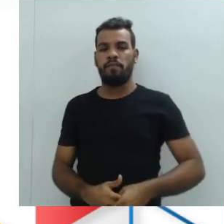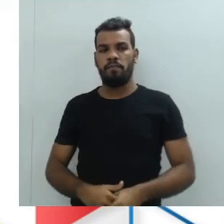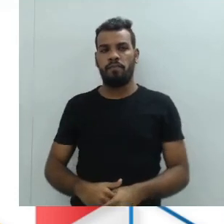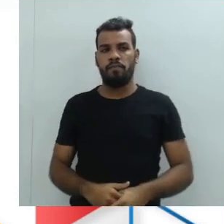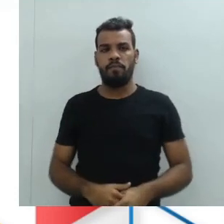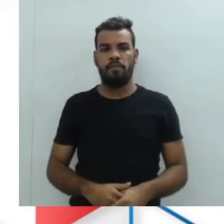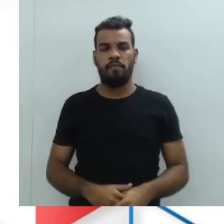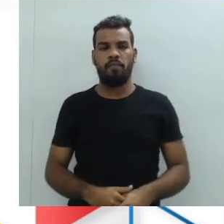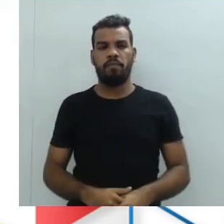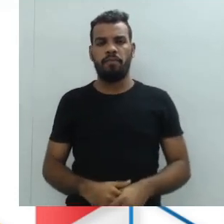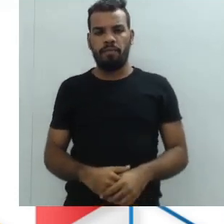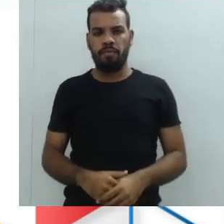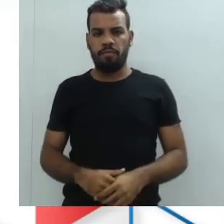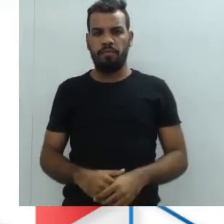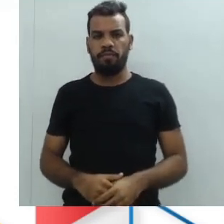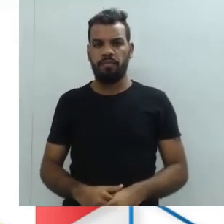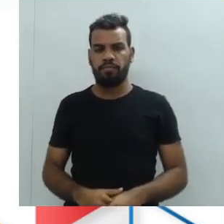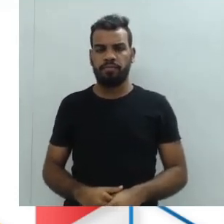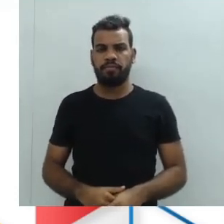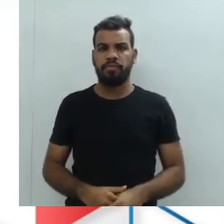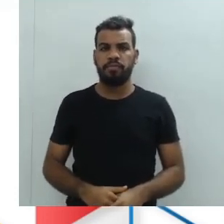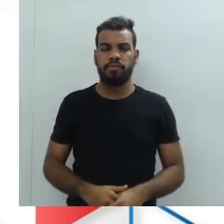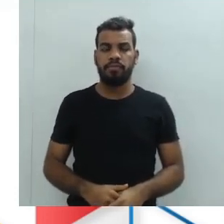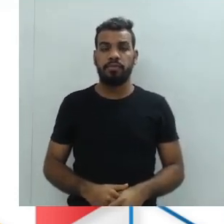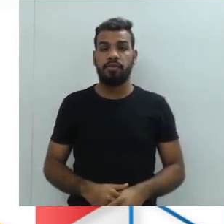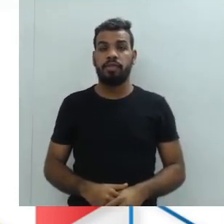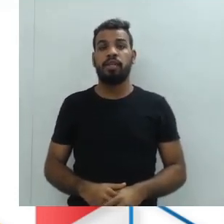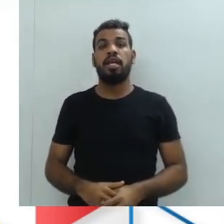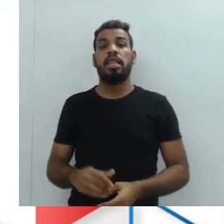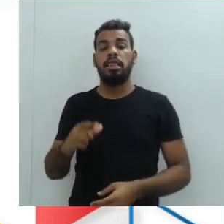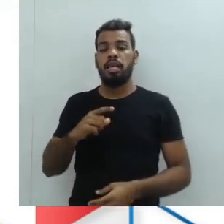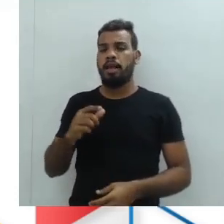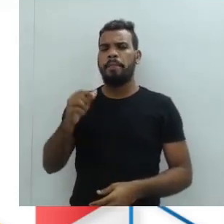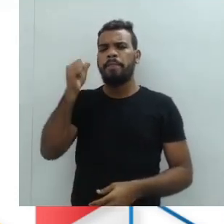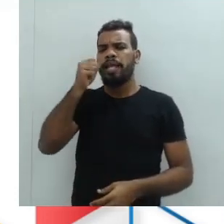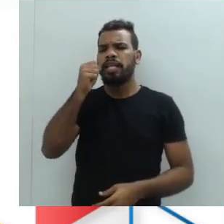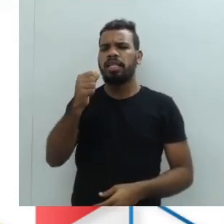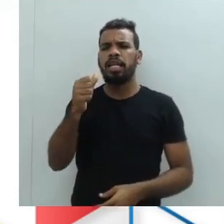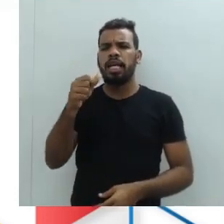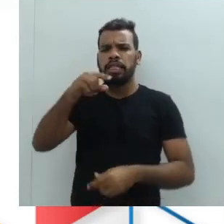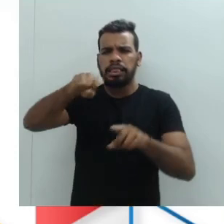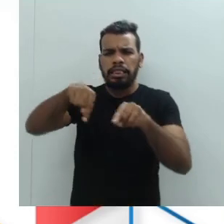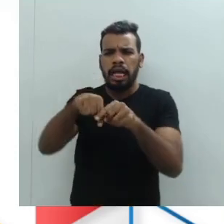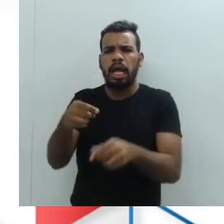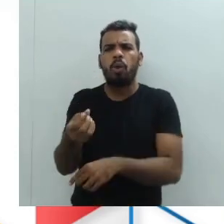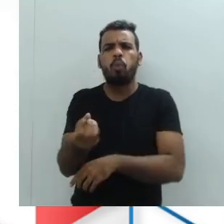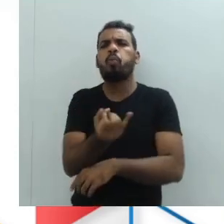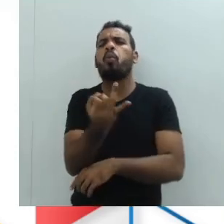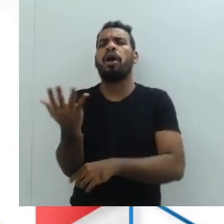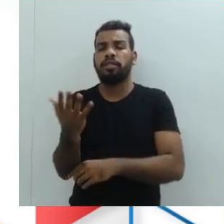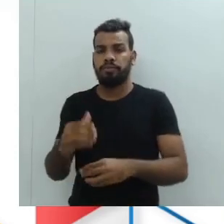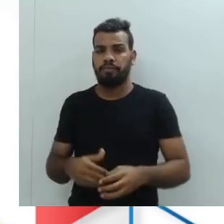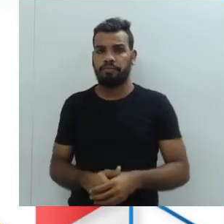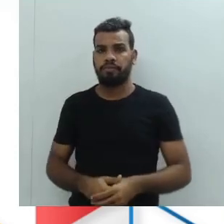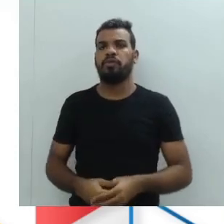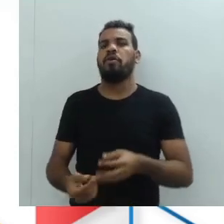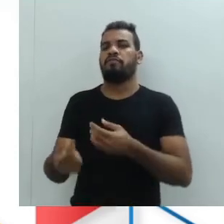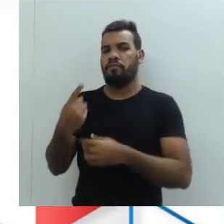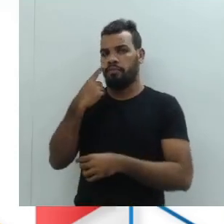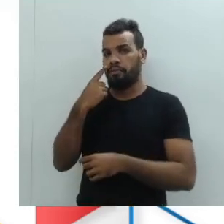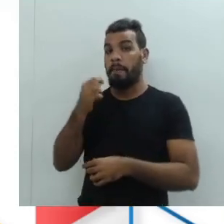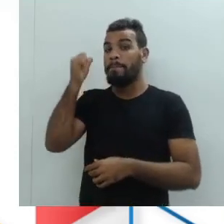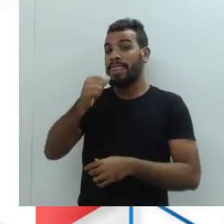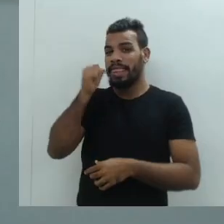Na pergunta de número 2, você tem aqui, quantas meninas havia na sala durante a pesquisa? Voltando mais uma vez,